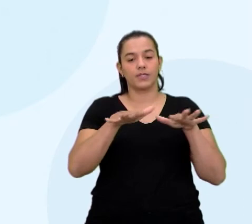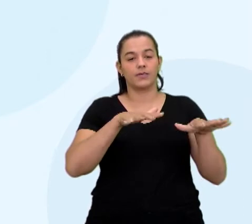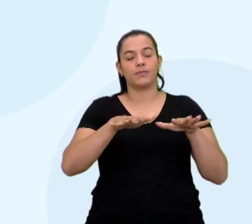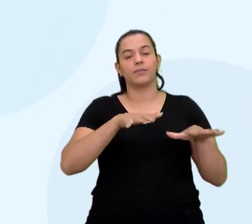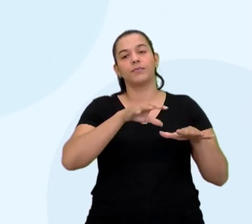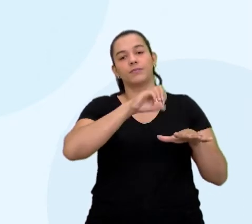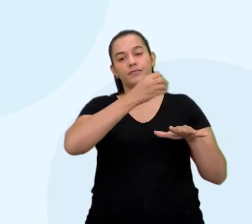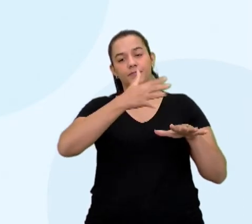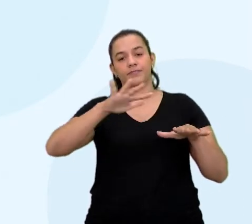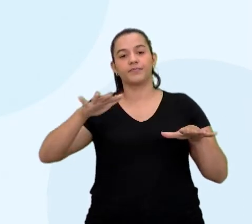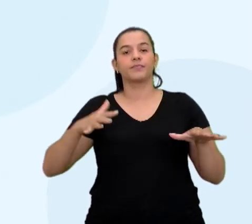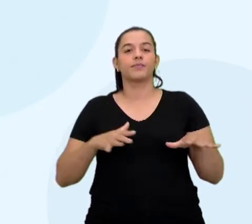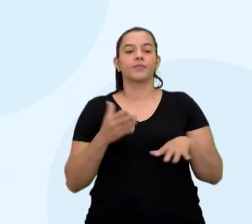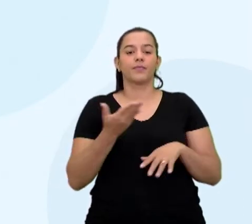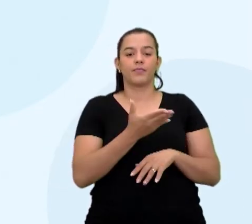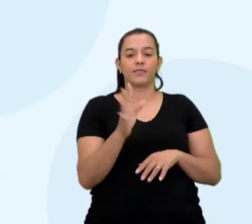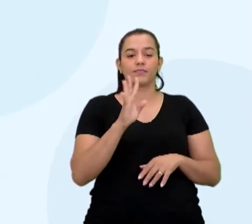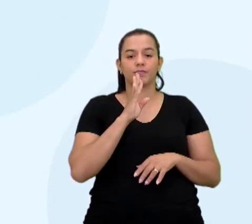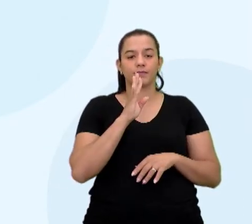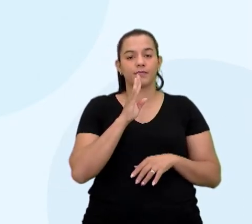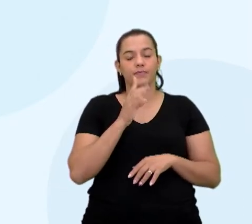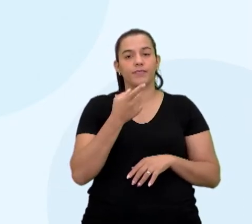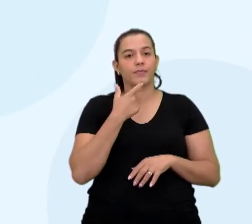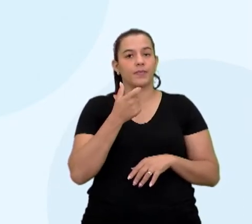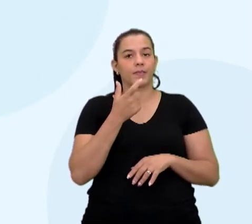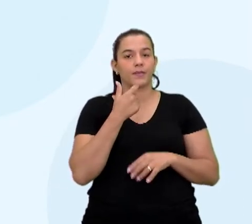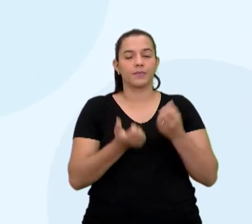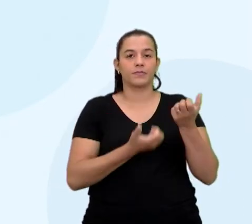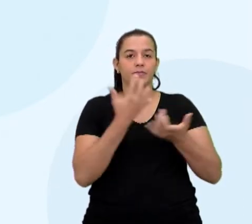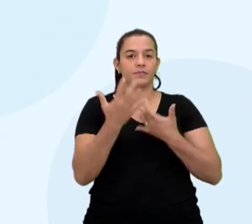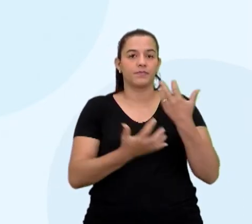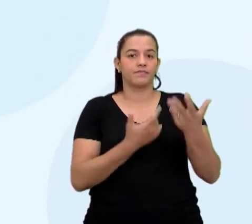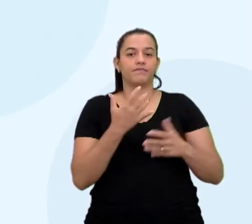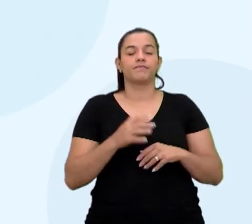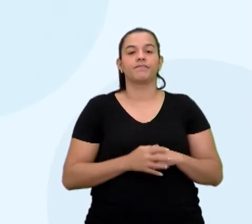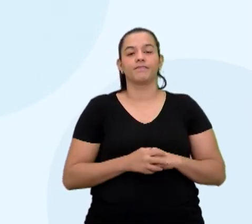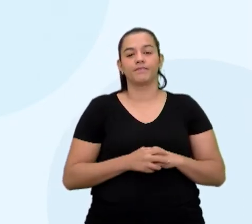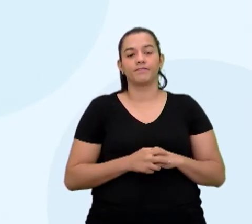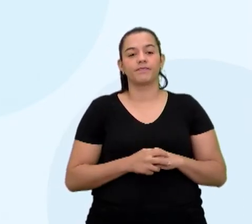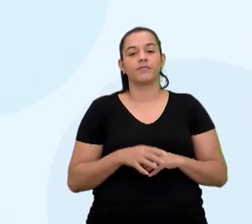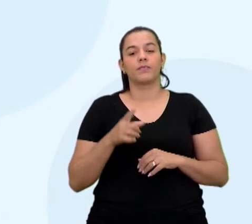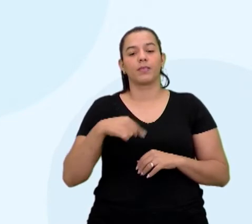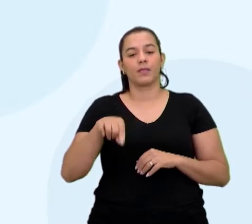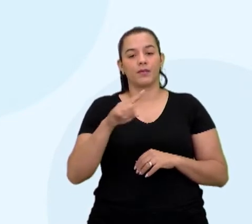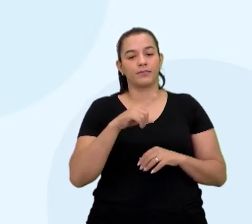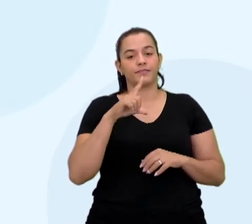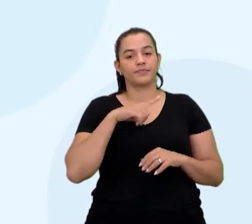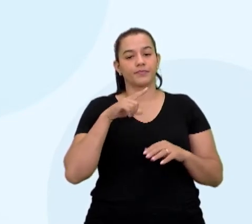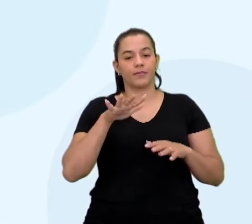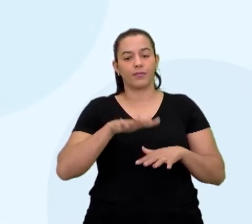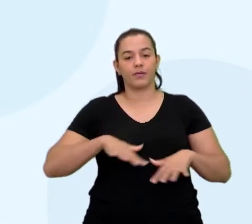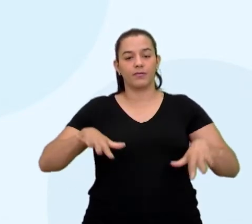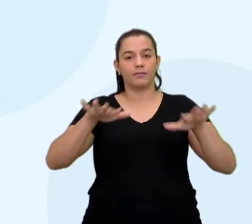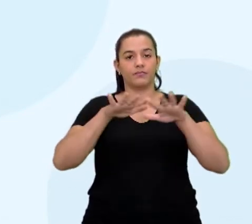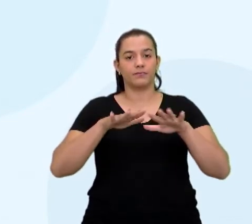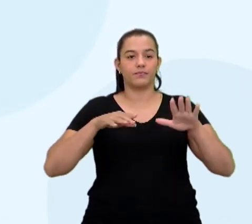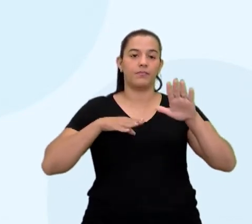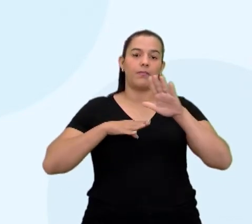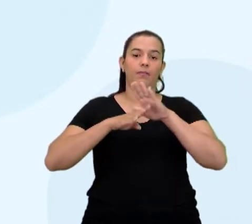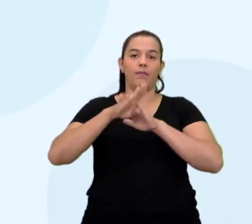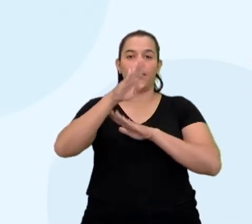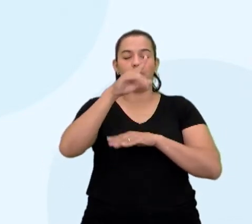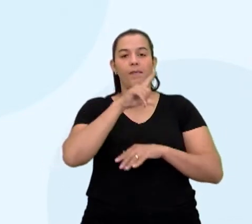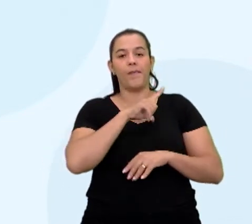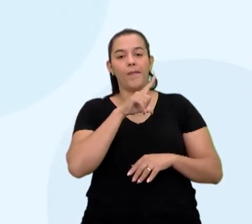Que ele também é conhecido aí como Anel de Fogo do Pacífico. Então vejo que é uma área de elevada instabilidade geológica,